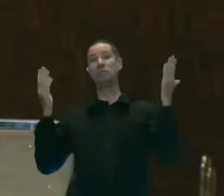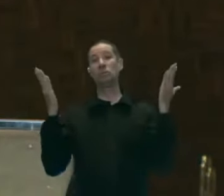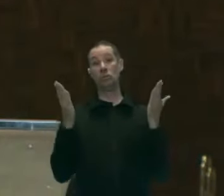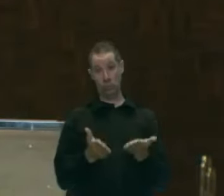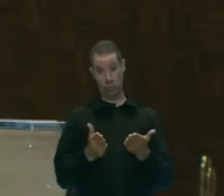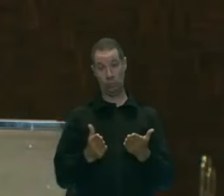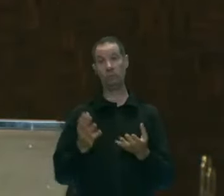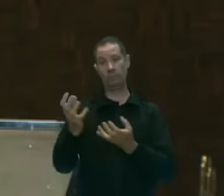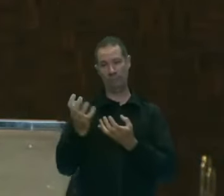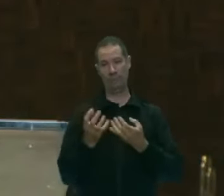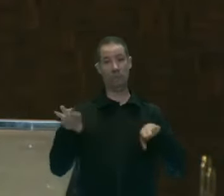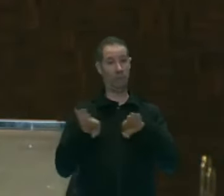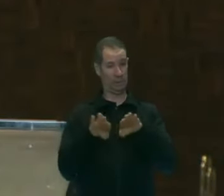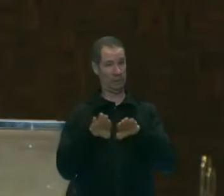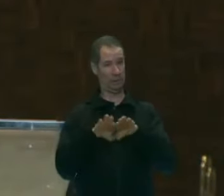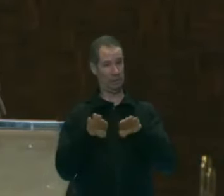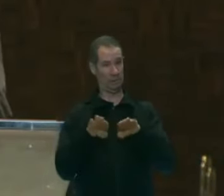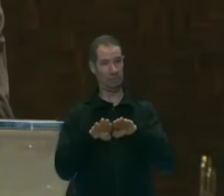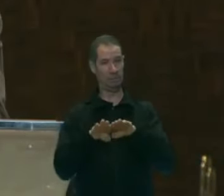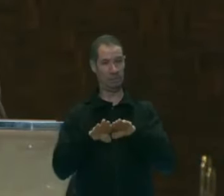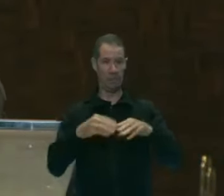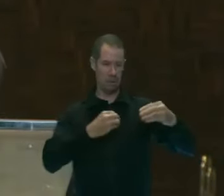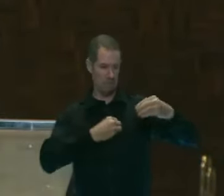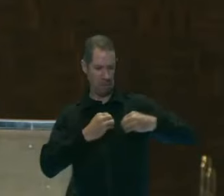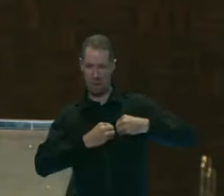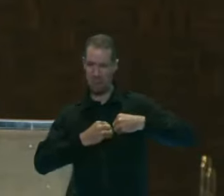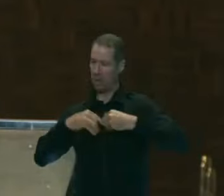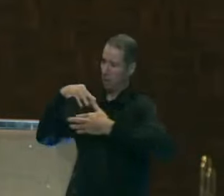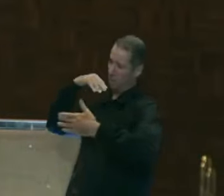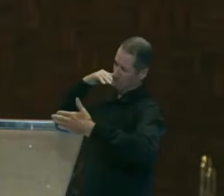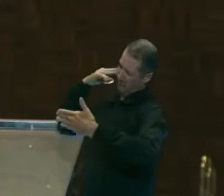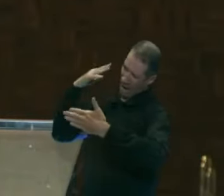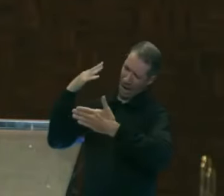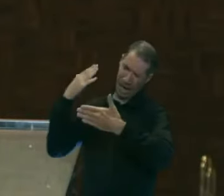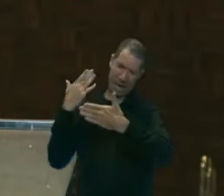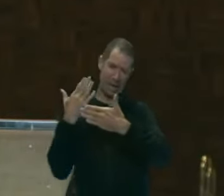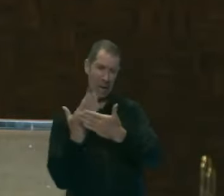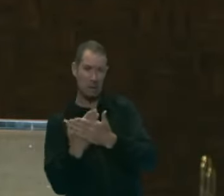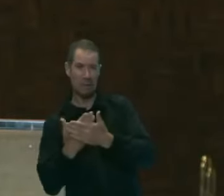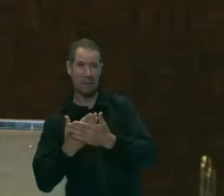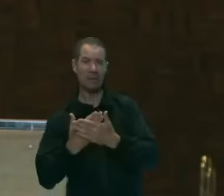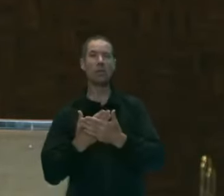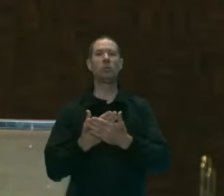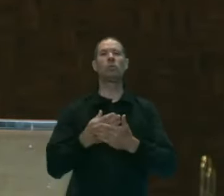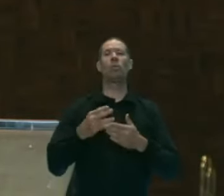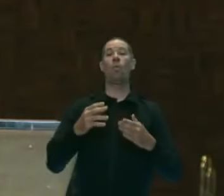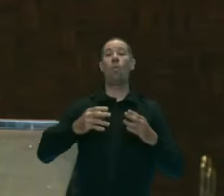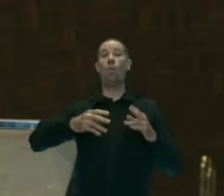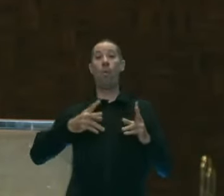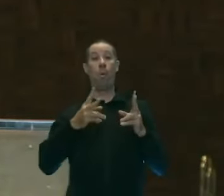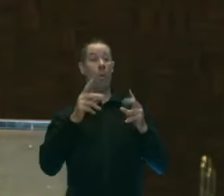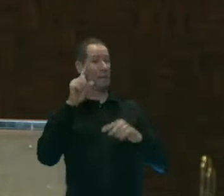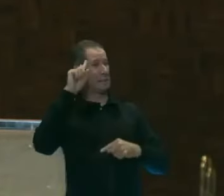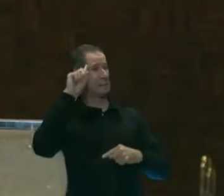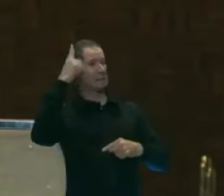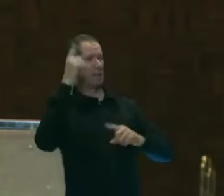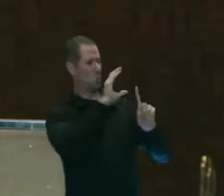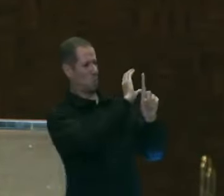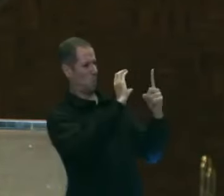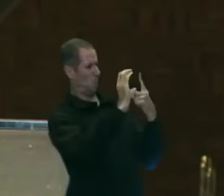eu quero também falar sobre os efeitos da queda na concepção do culto, na ideia do